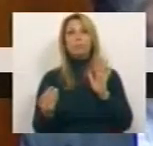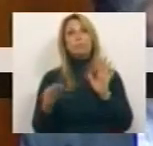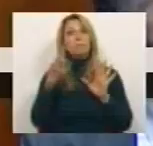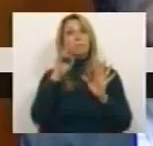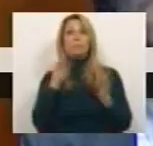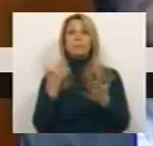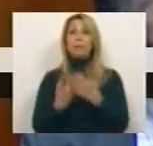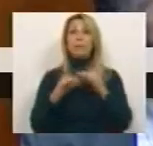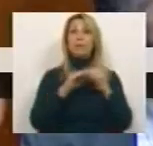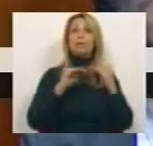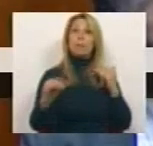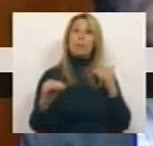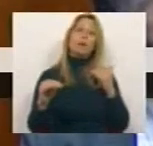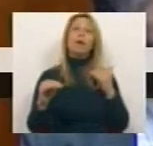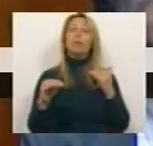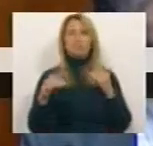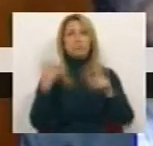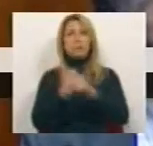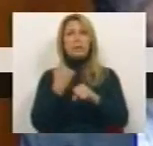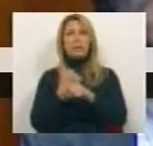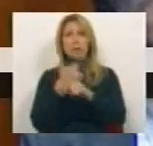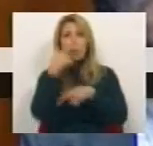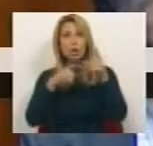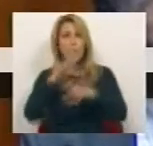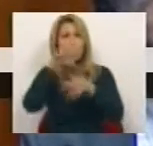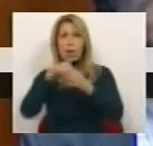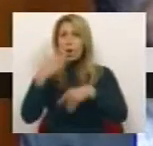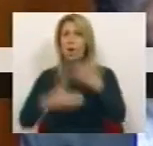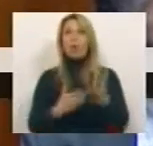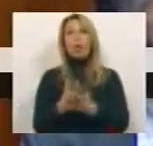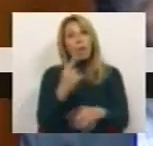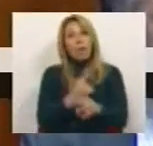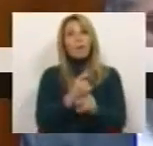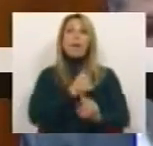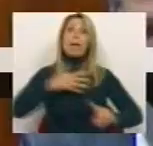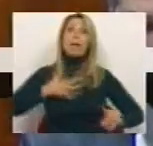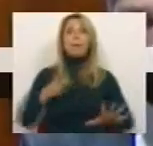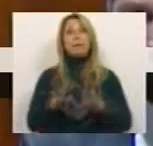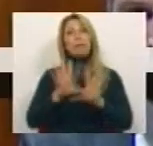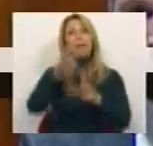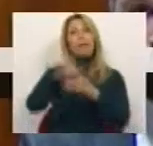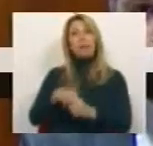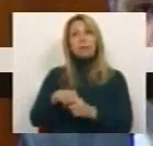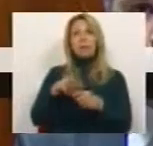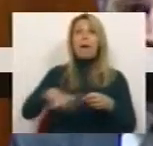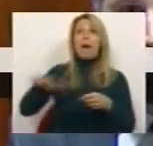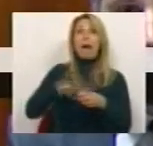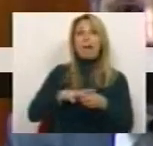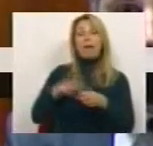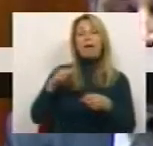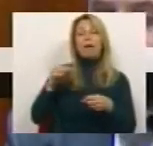garante a estabilidade dos postos de trabalho e da própria empresa enquanto operador interno da STCP, da área portuária do